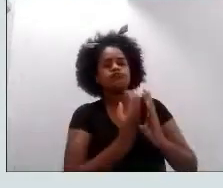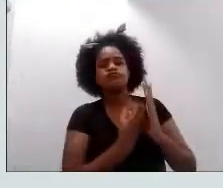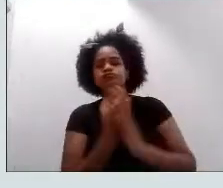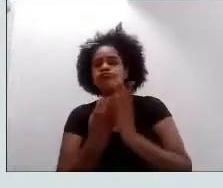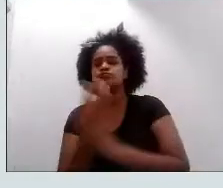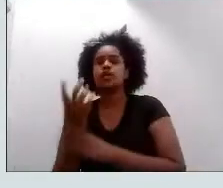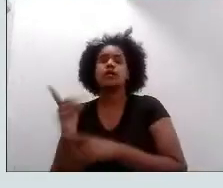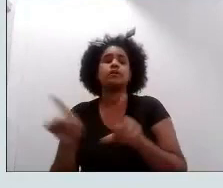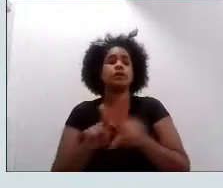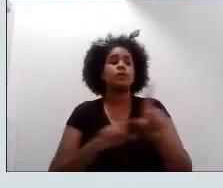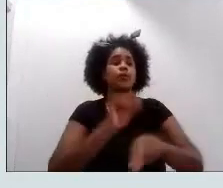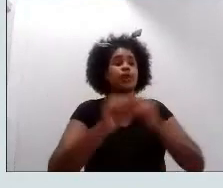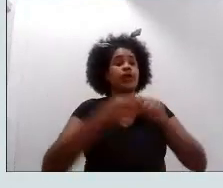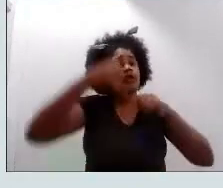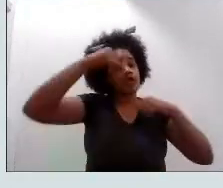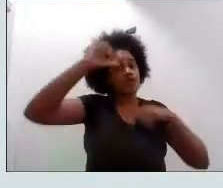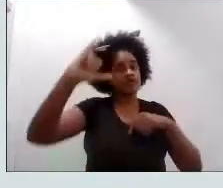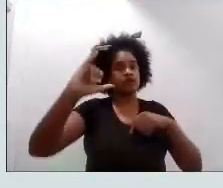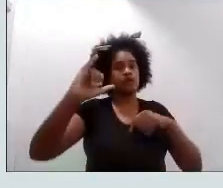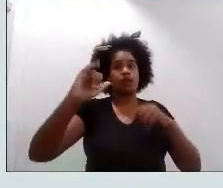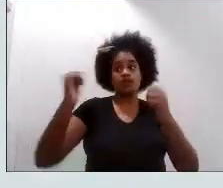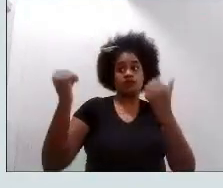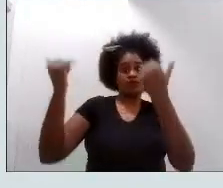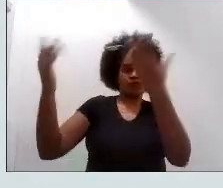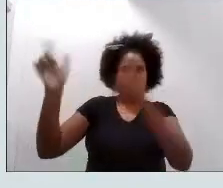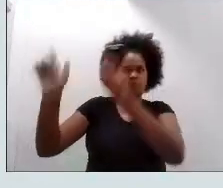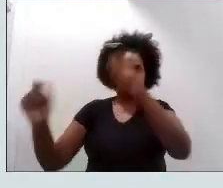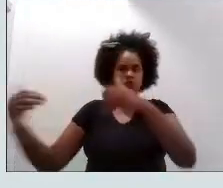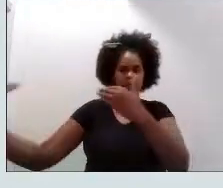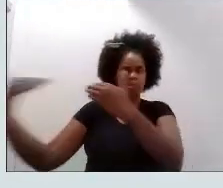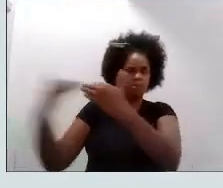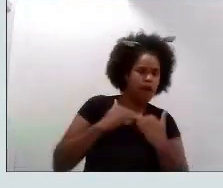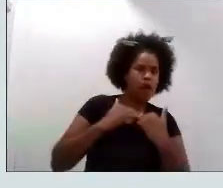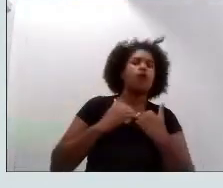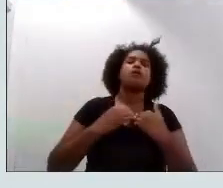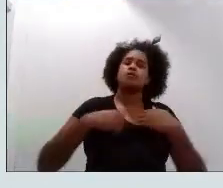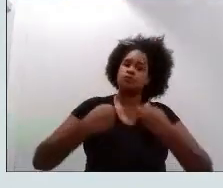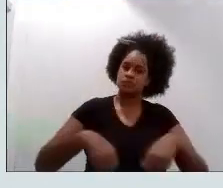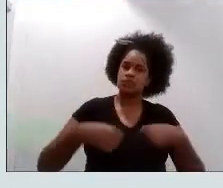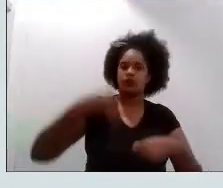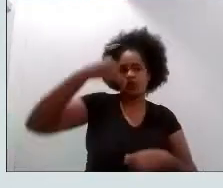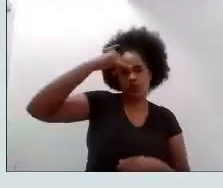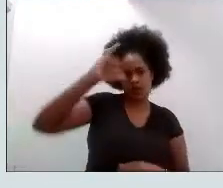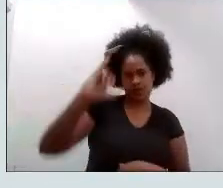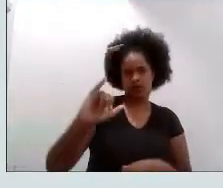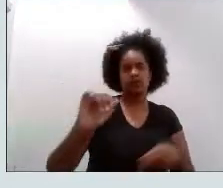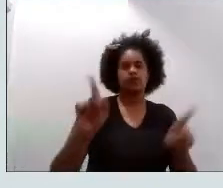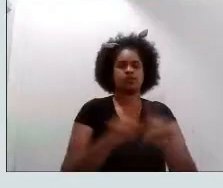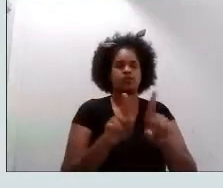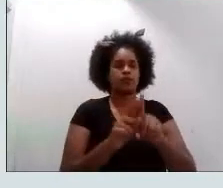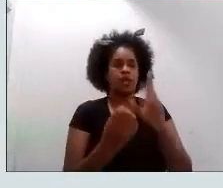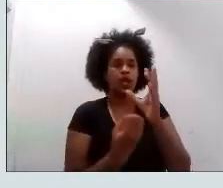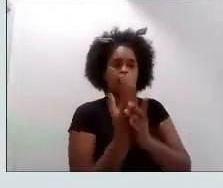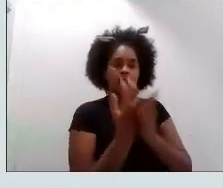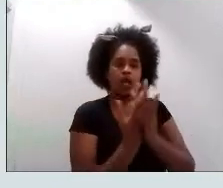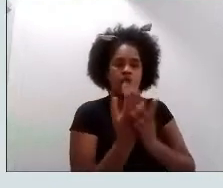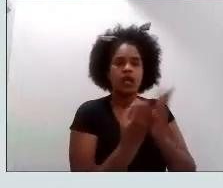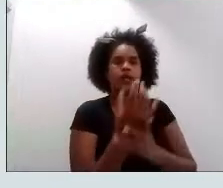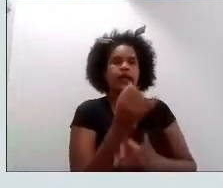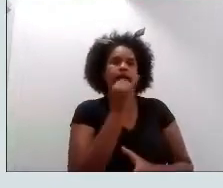as invasões que vinham dos exteriores. Eles tinham que fundar povoados, construir